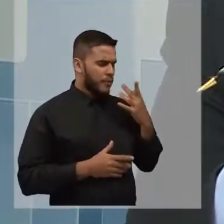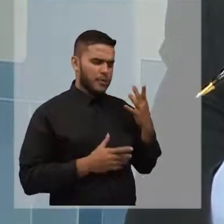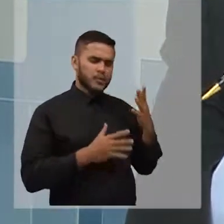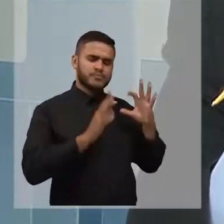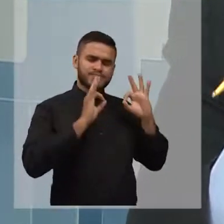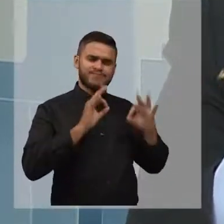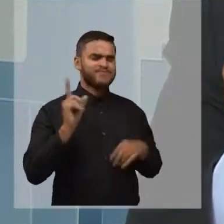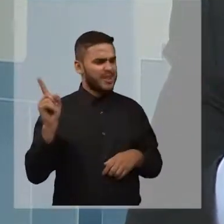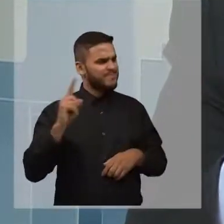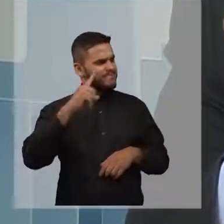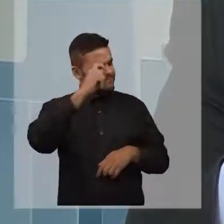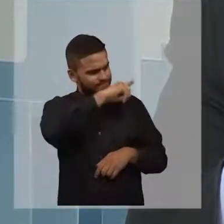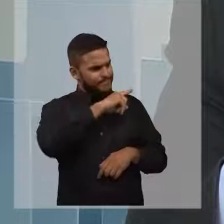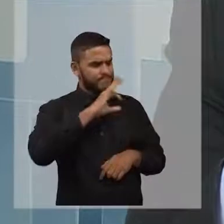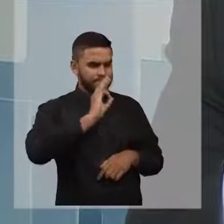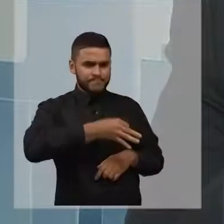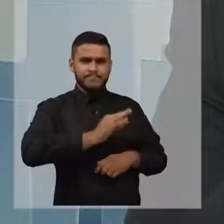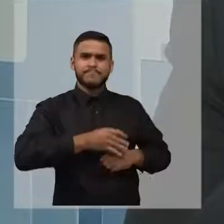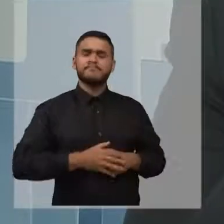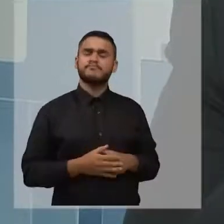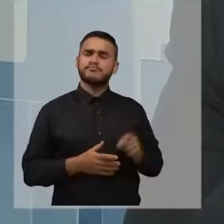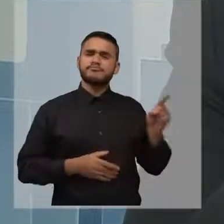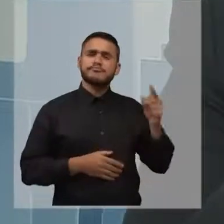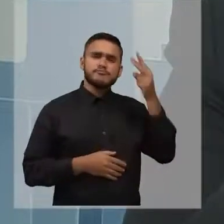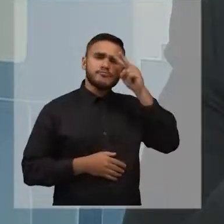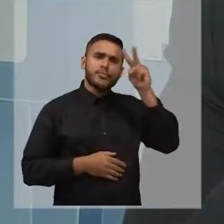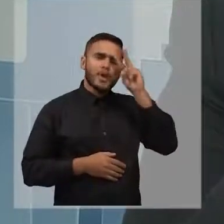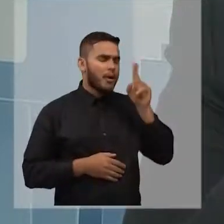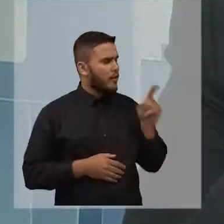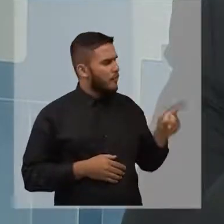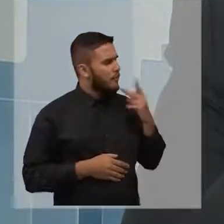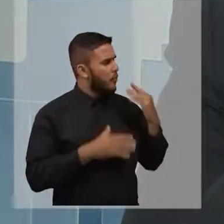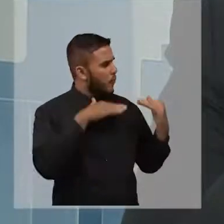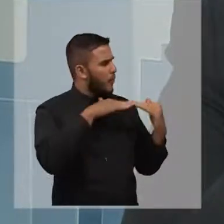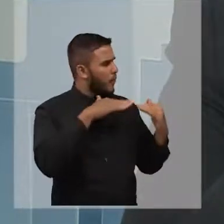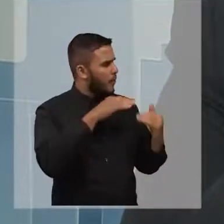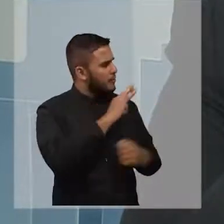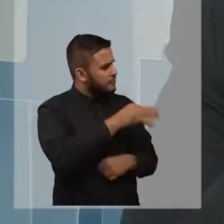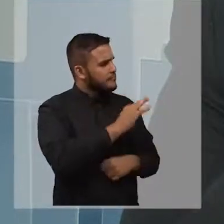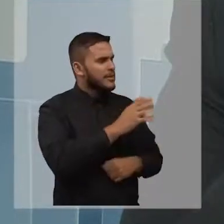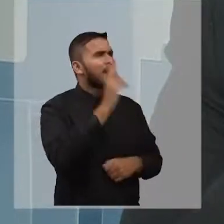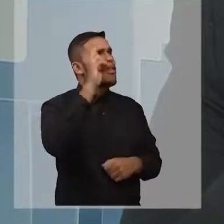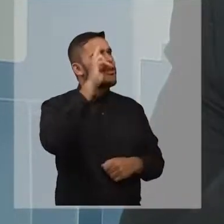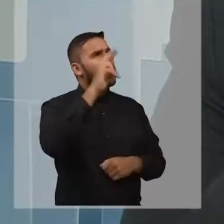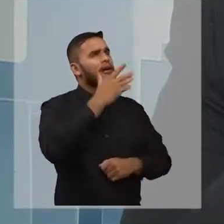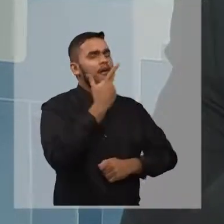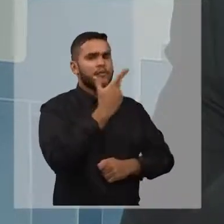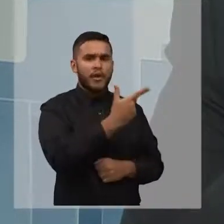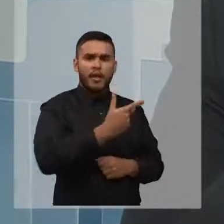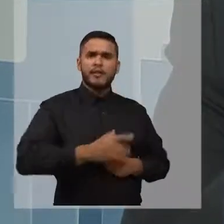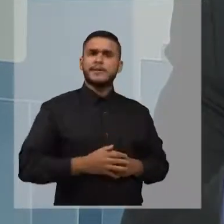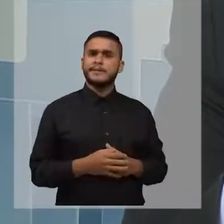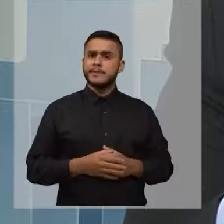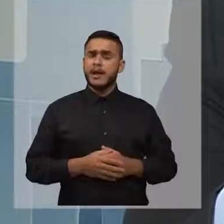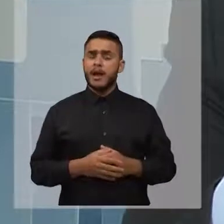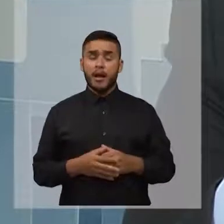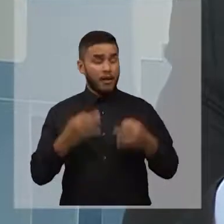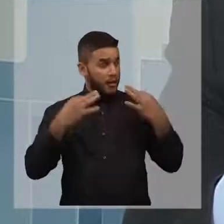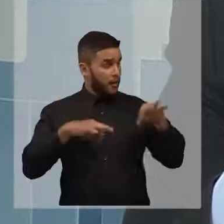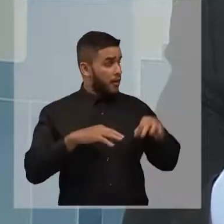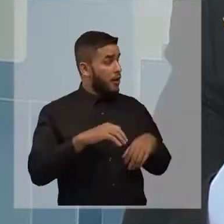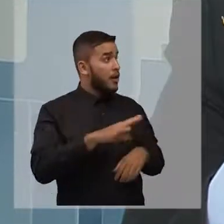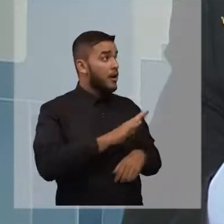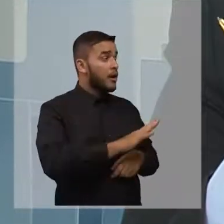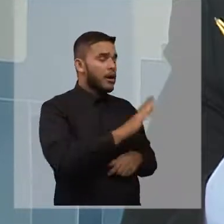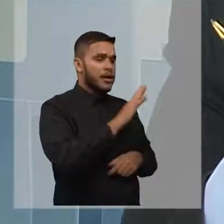e você, telespectador, deve se lembrar. Eu falei aqui com o Luiz concordou comigo, que eu achava que os